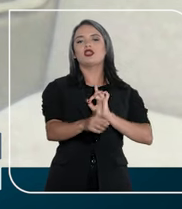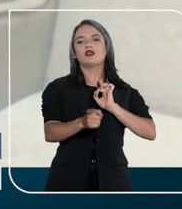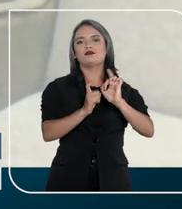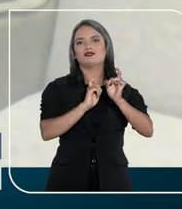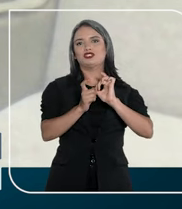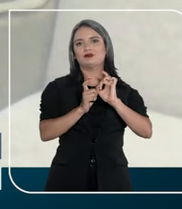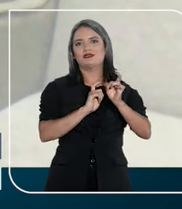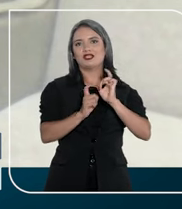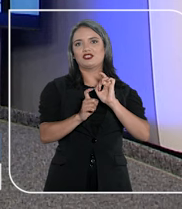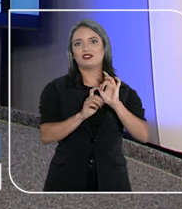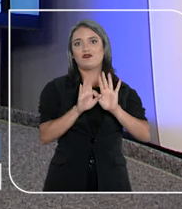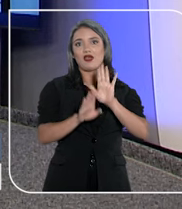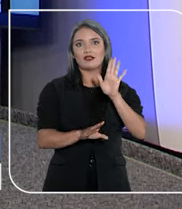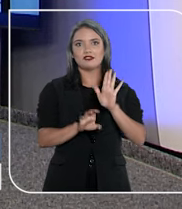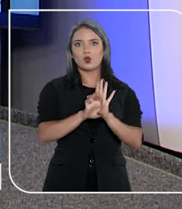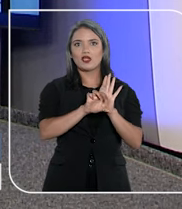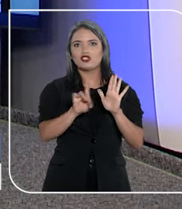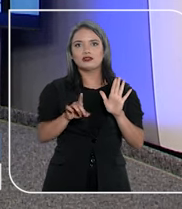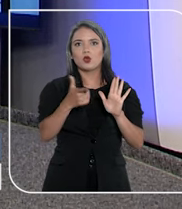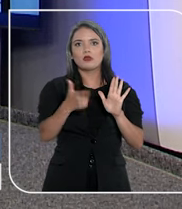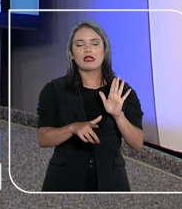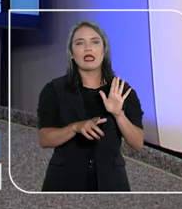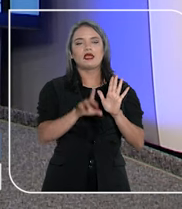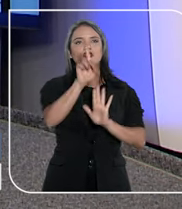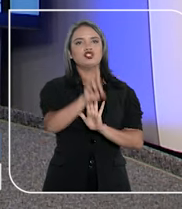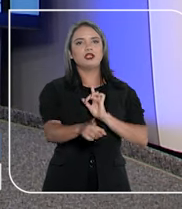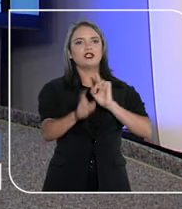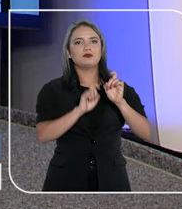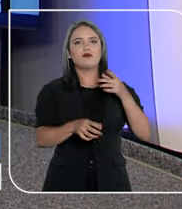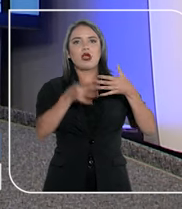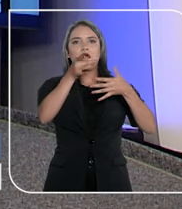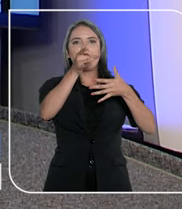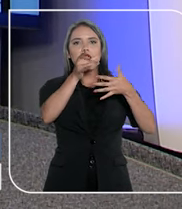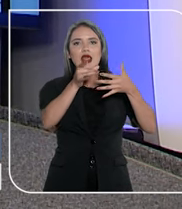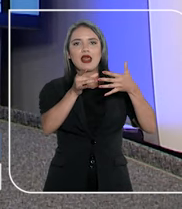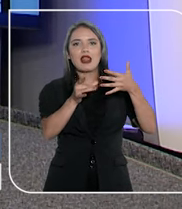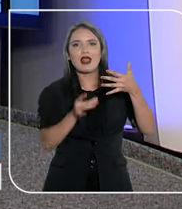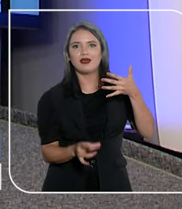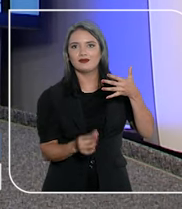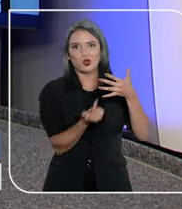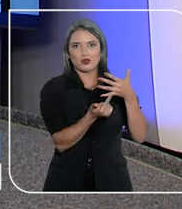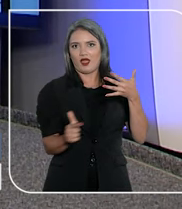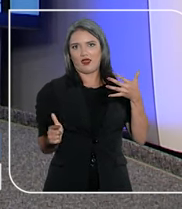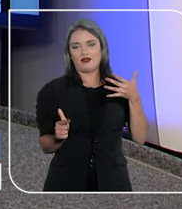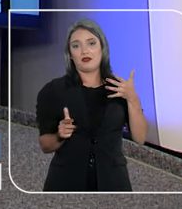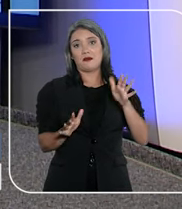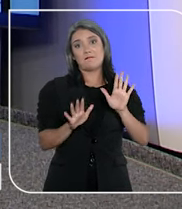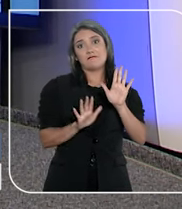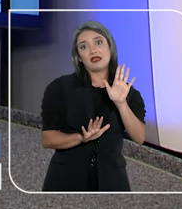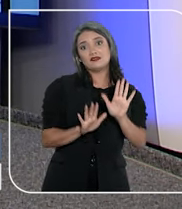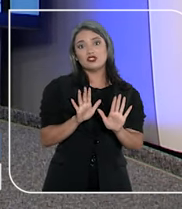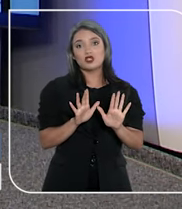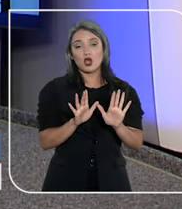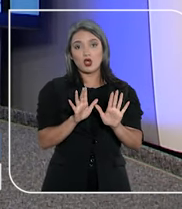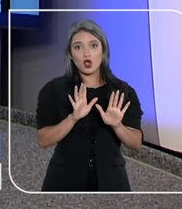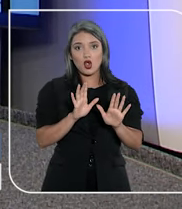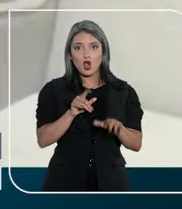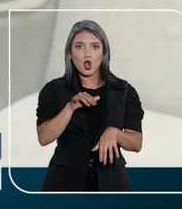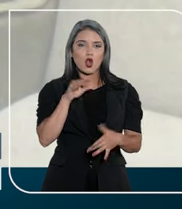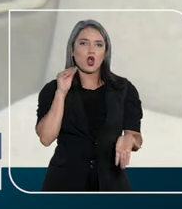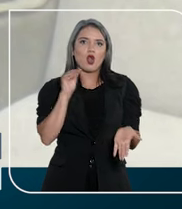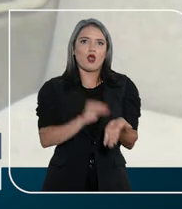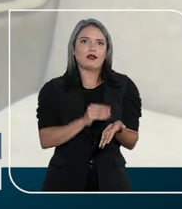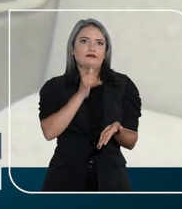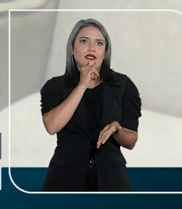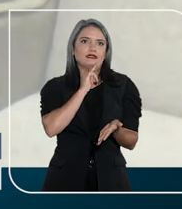edital não esmiúça todos os temas possíveis dentro dessa disciplina. Então, de repente, ele só prevê assim, servidor público,